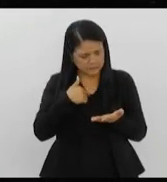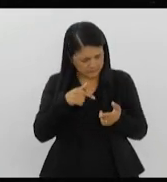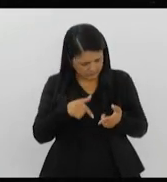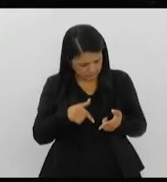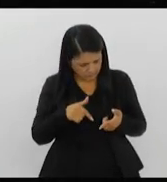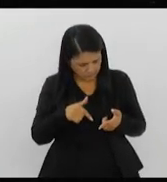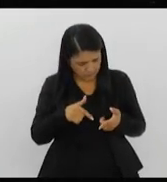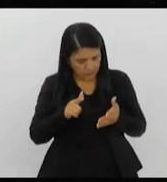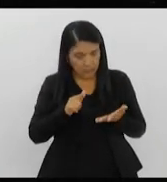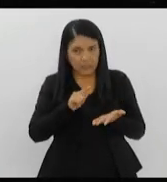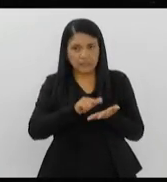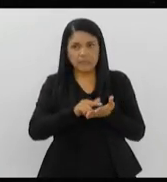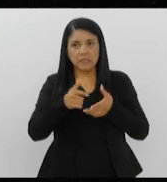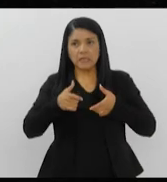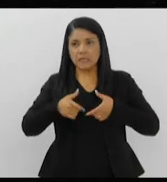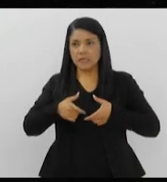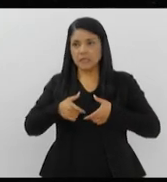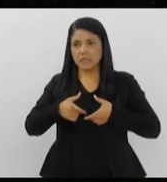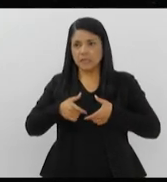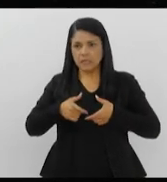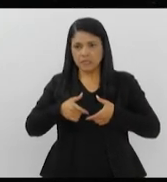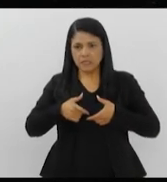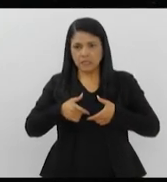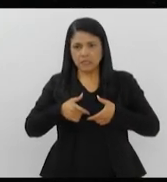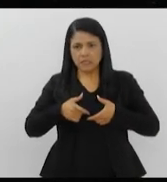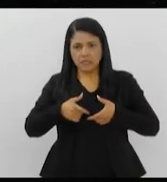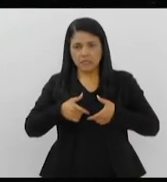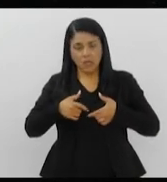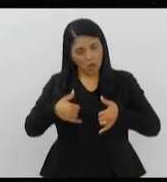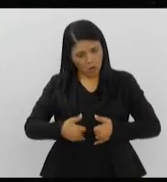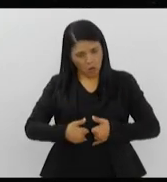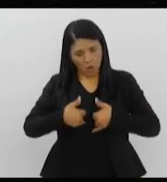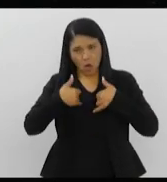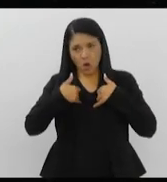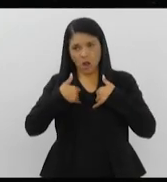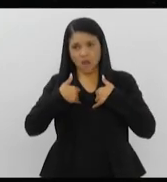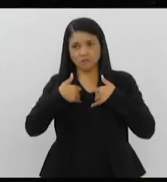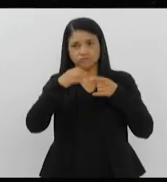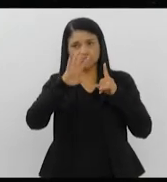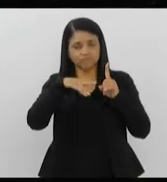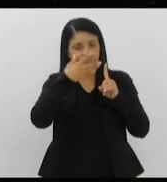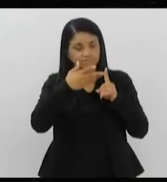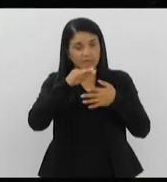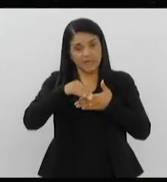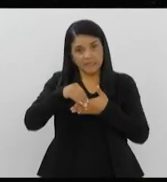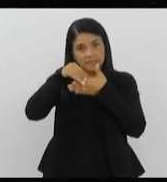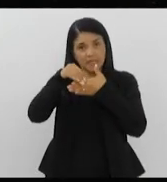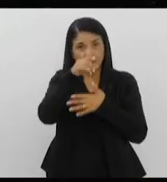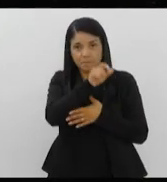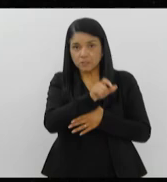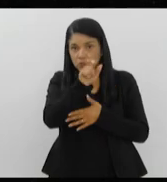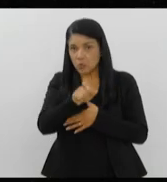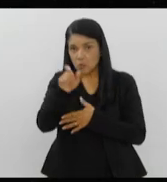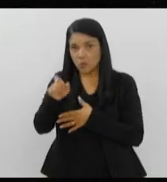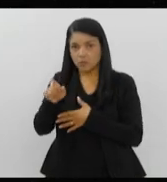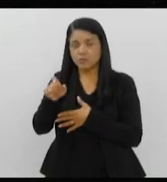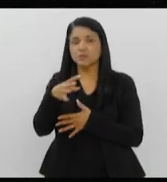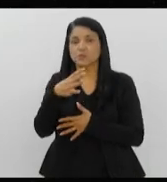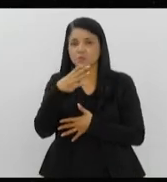é uma grande honra liderar pessoas que